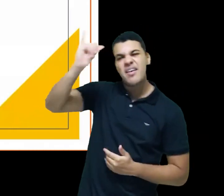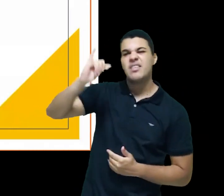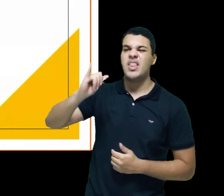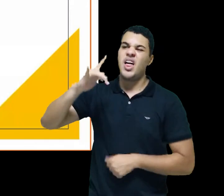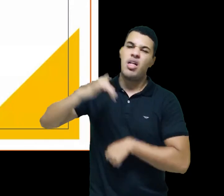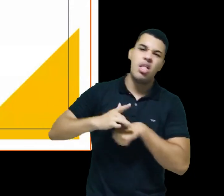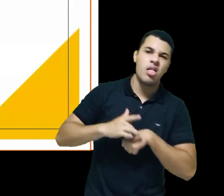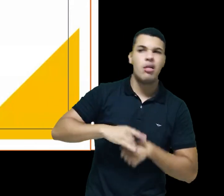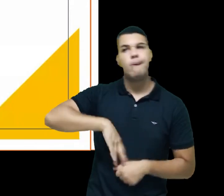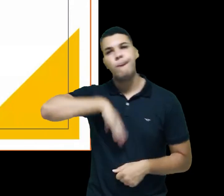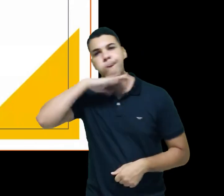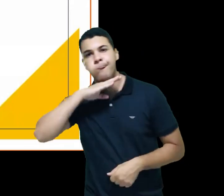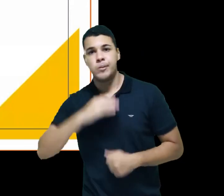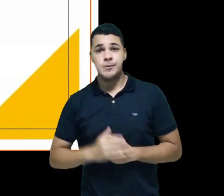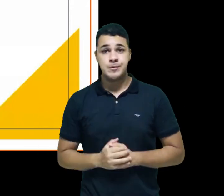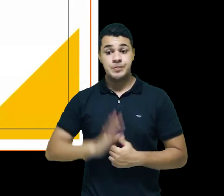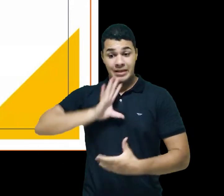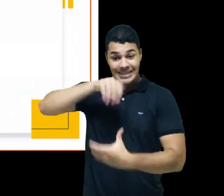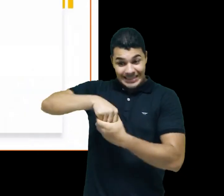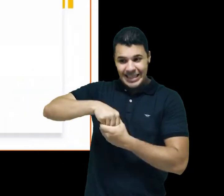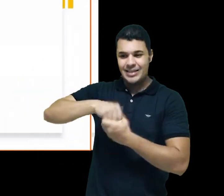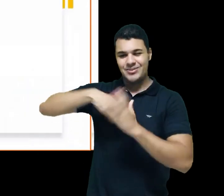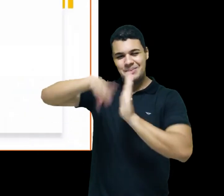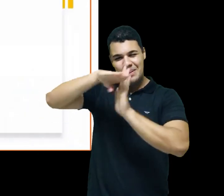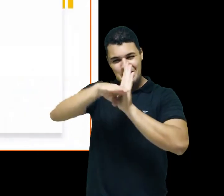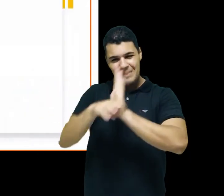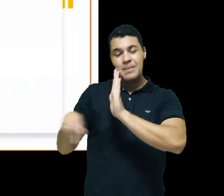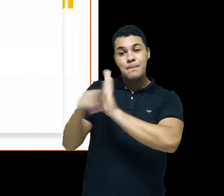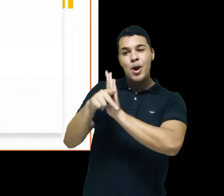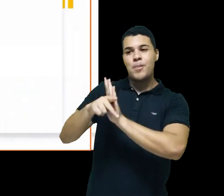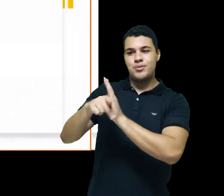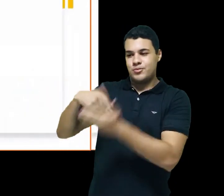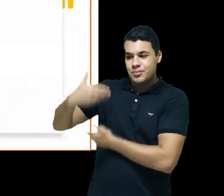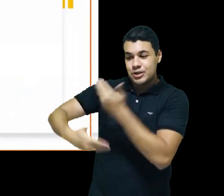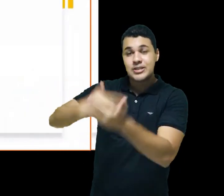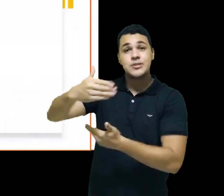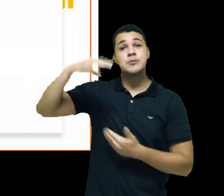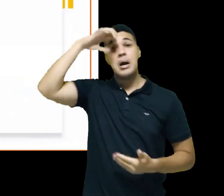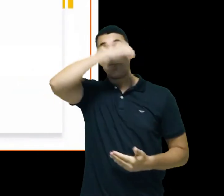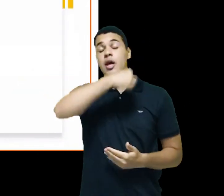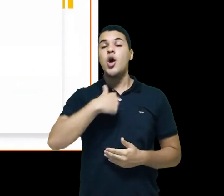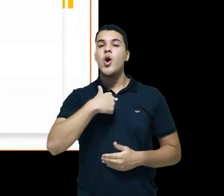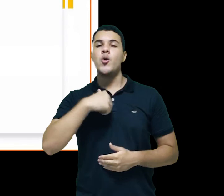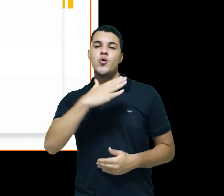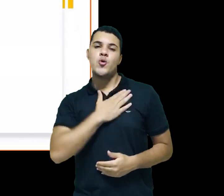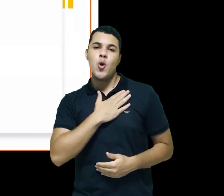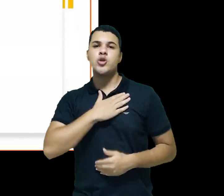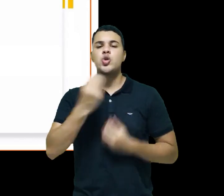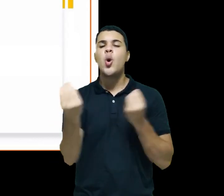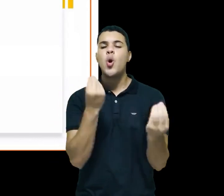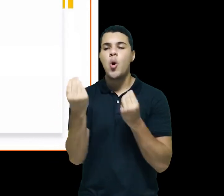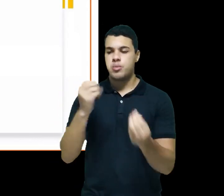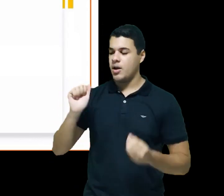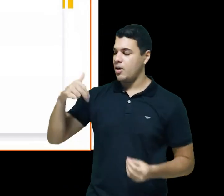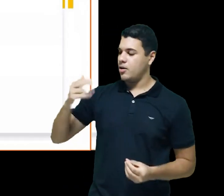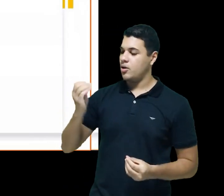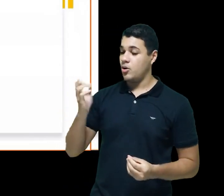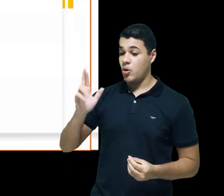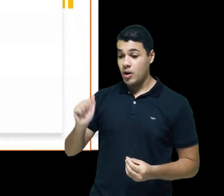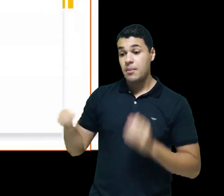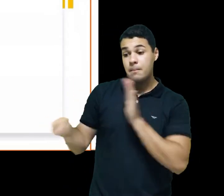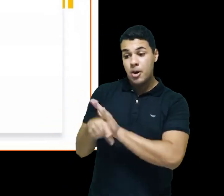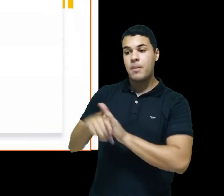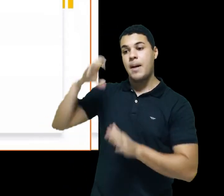enfadonhos. Dentre os recursos de aprendizagem, gosto bastante do conceito de âncoras de aprendizagem